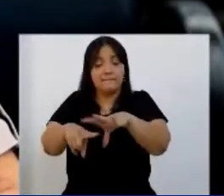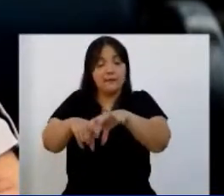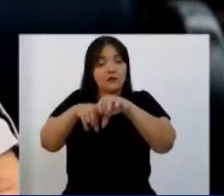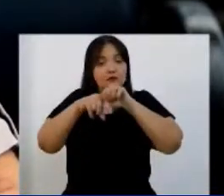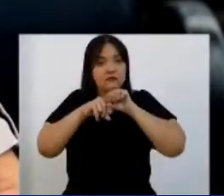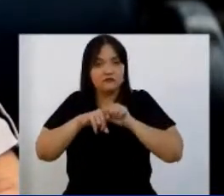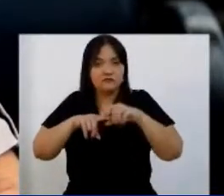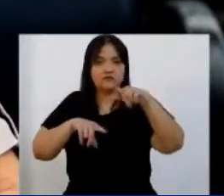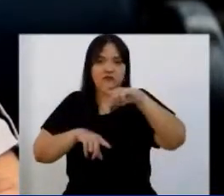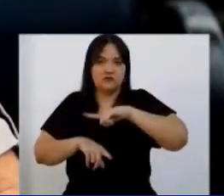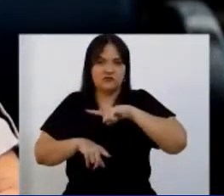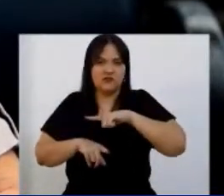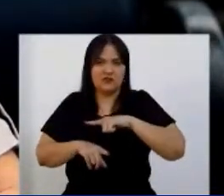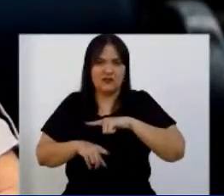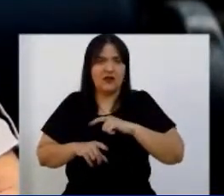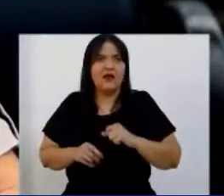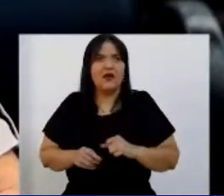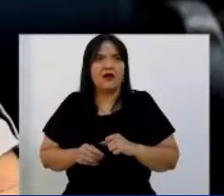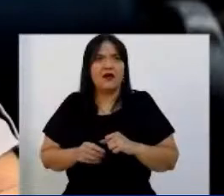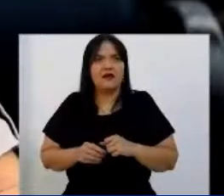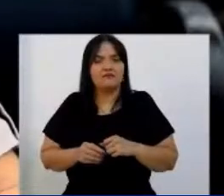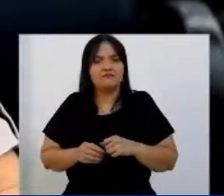destacar a segurança,